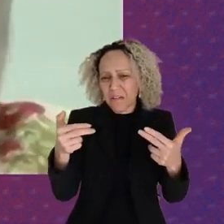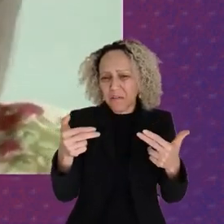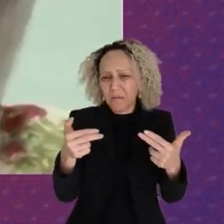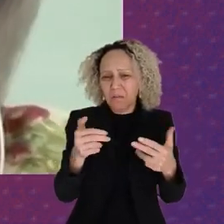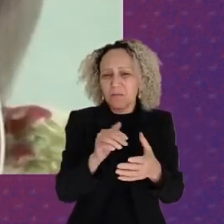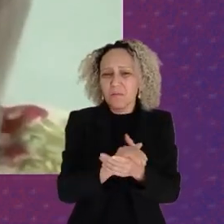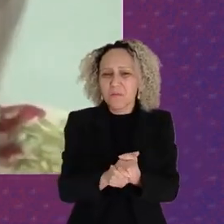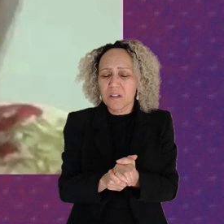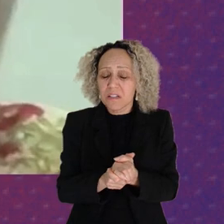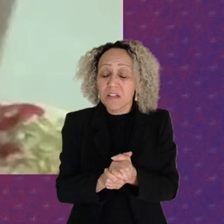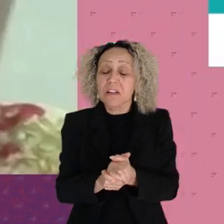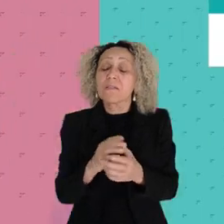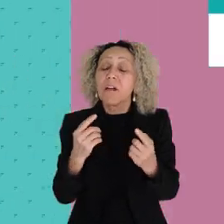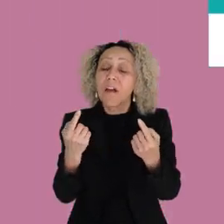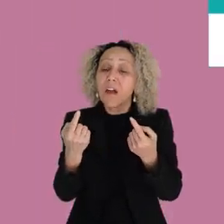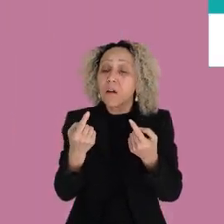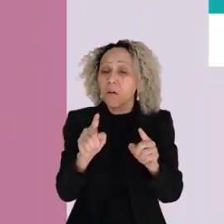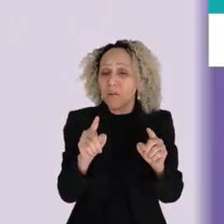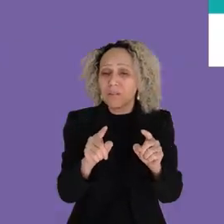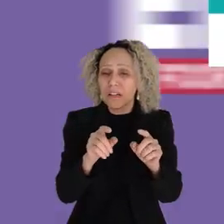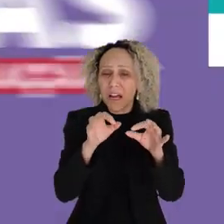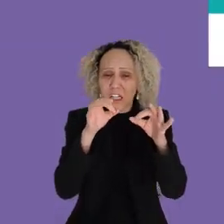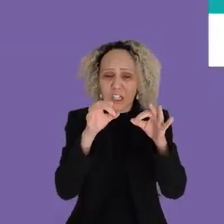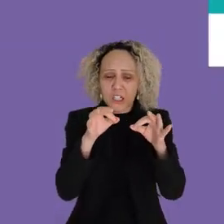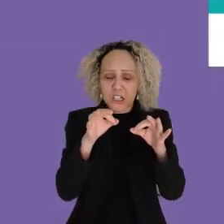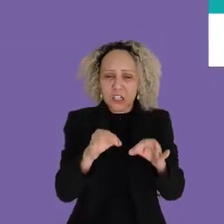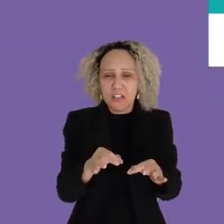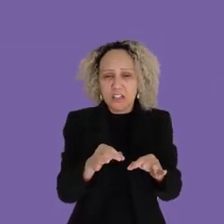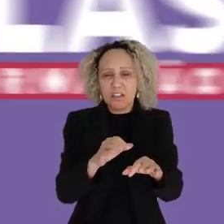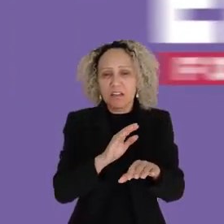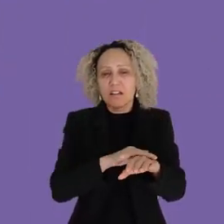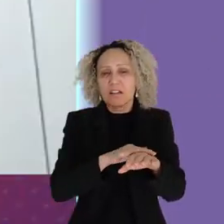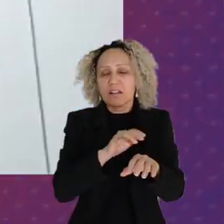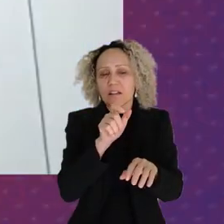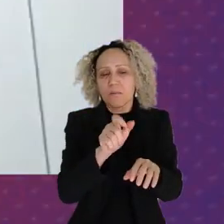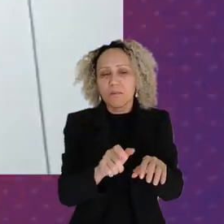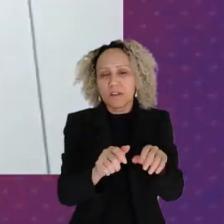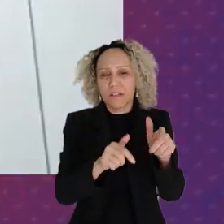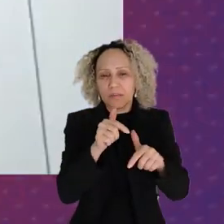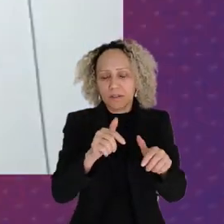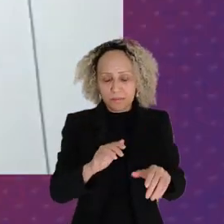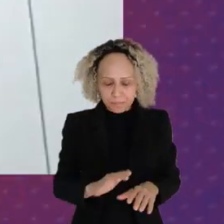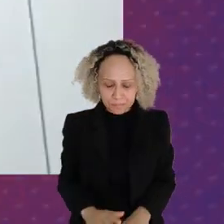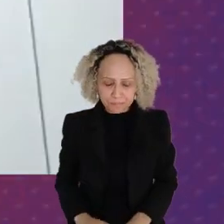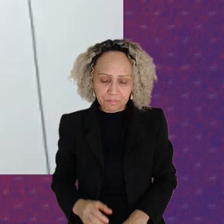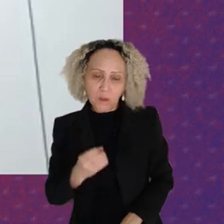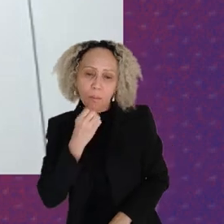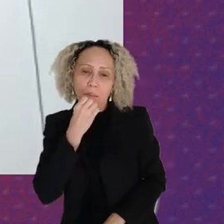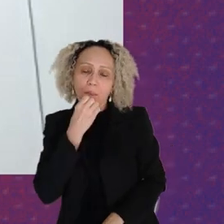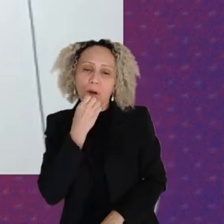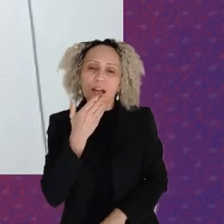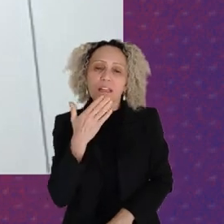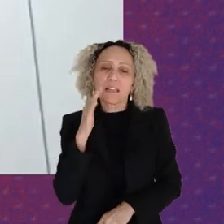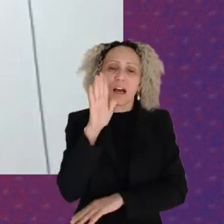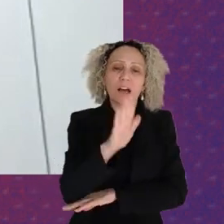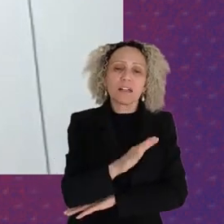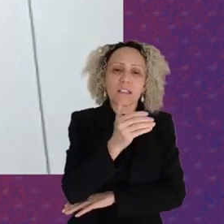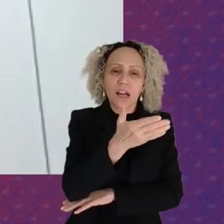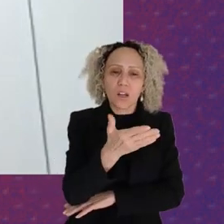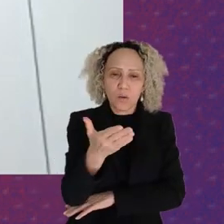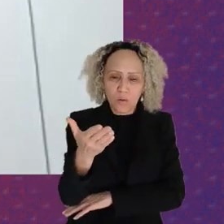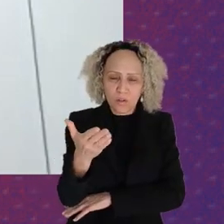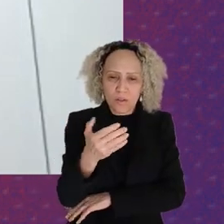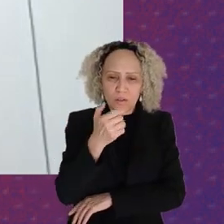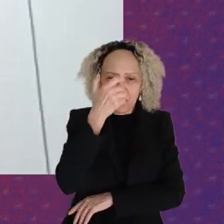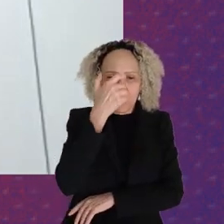contra a dignidade da trabalhadora. Boa tarde a todas, todos e todes. Meu nome é Andresa Xavier,